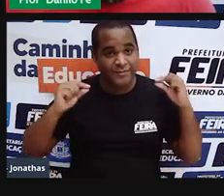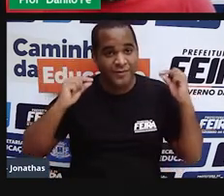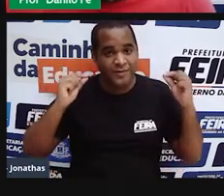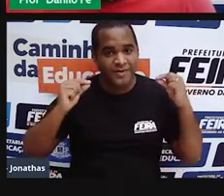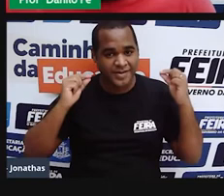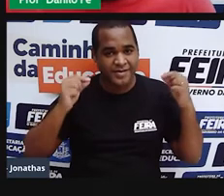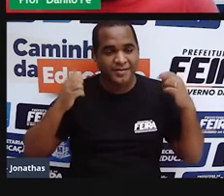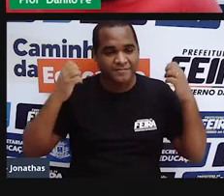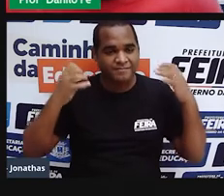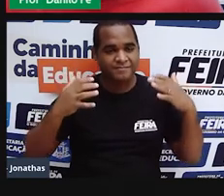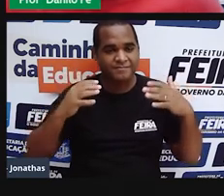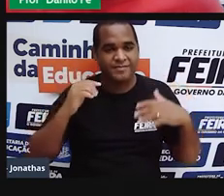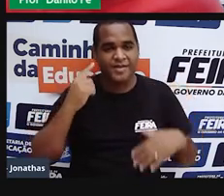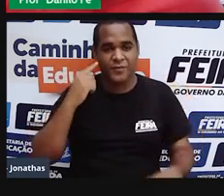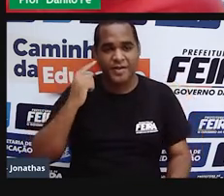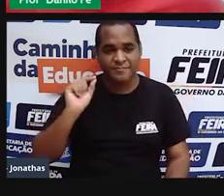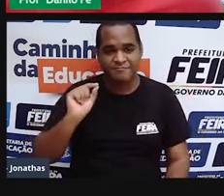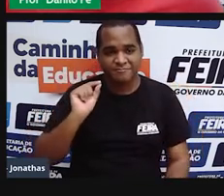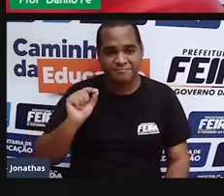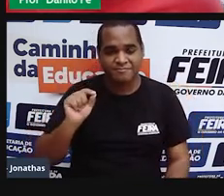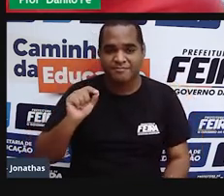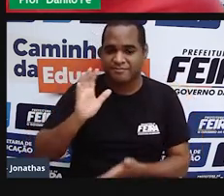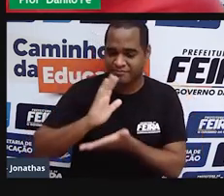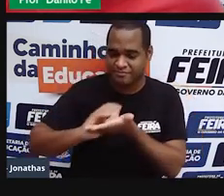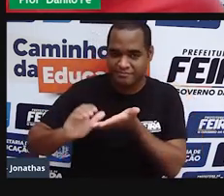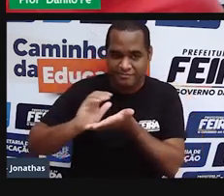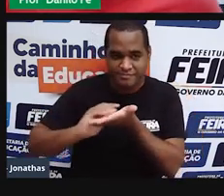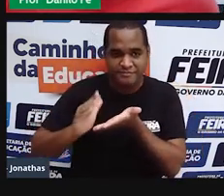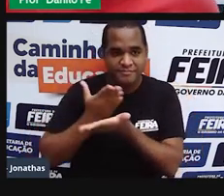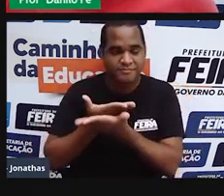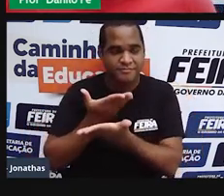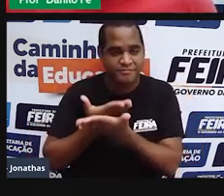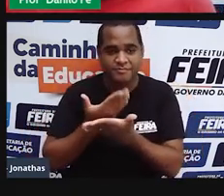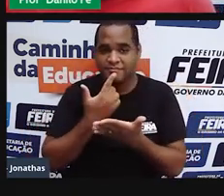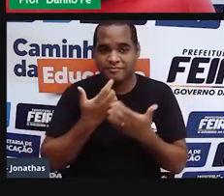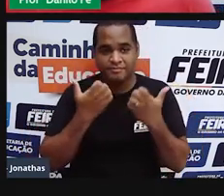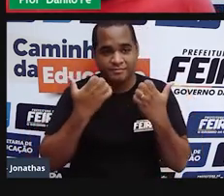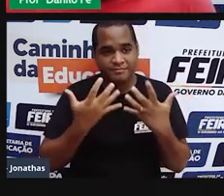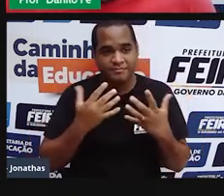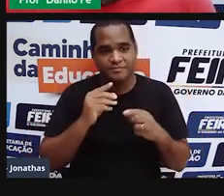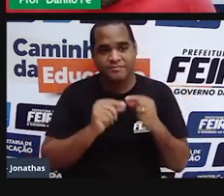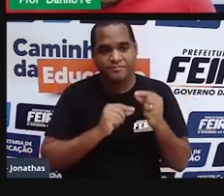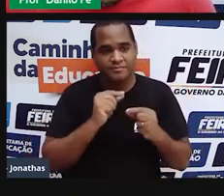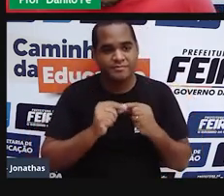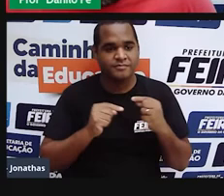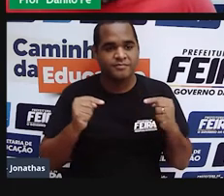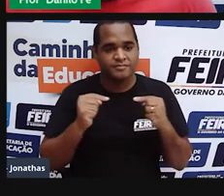abacate logo aqui não é